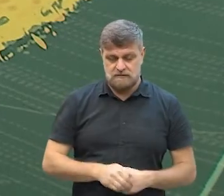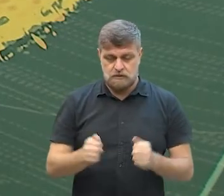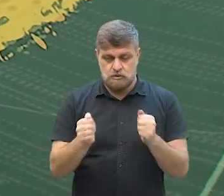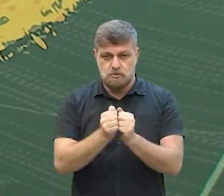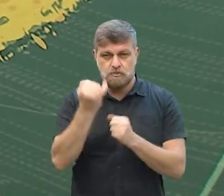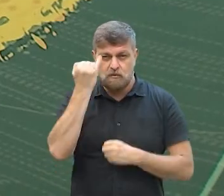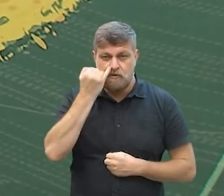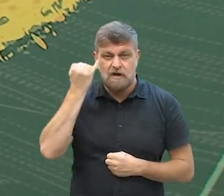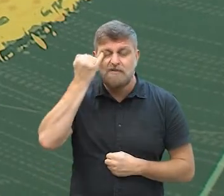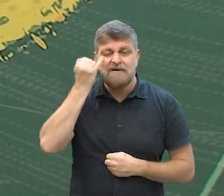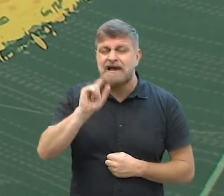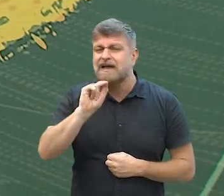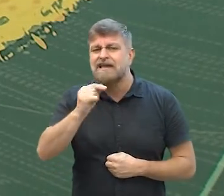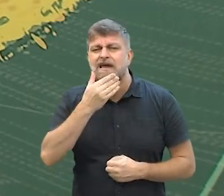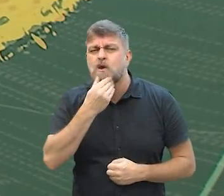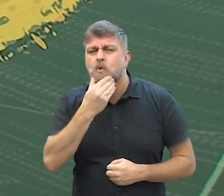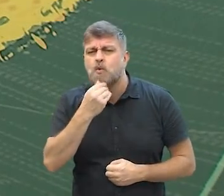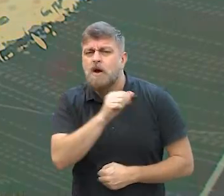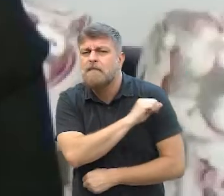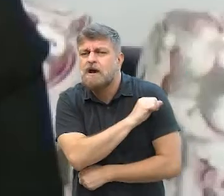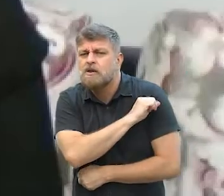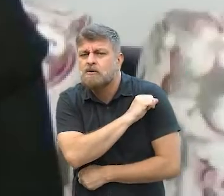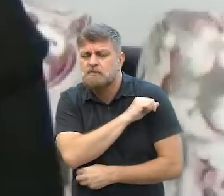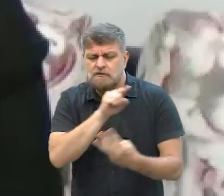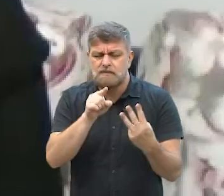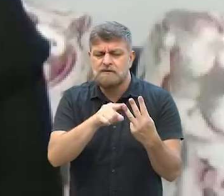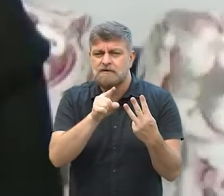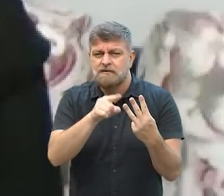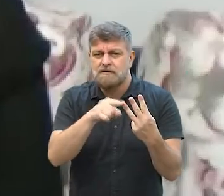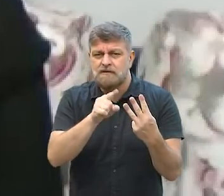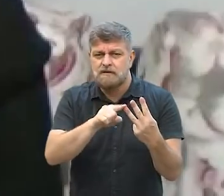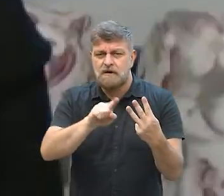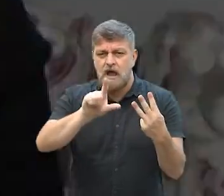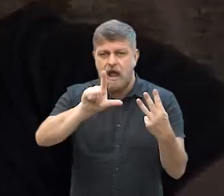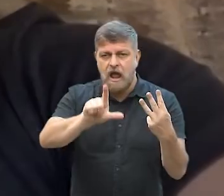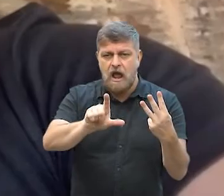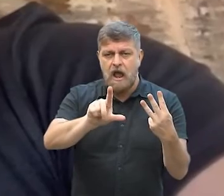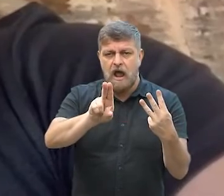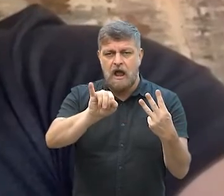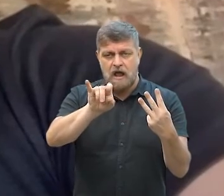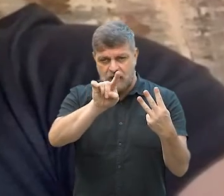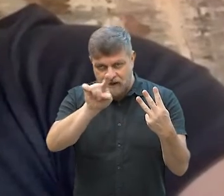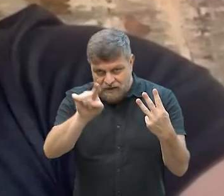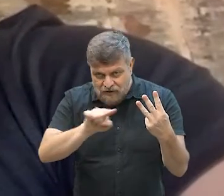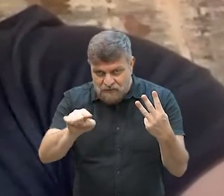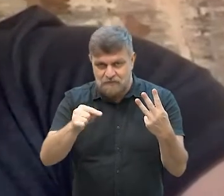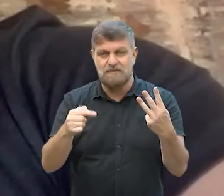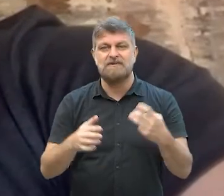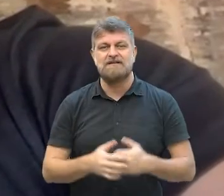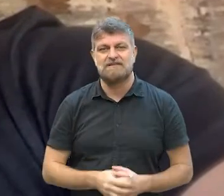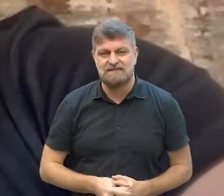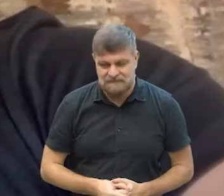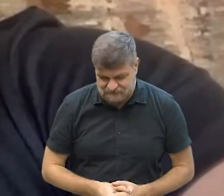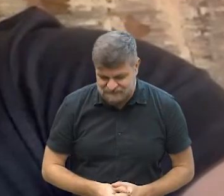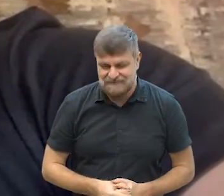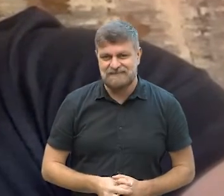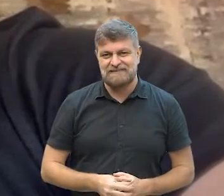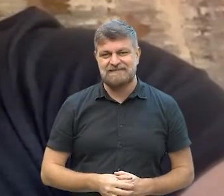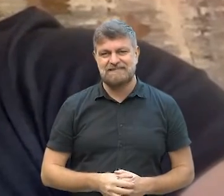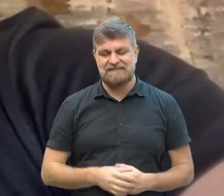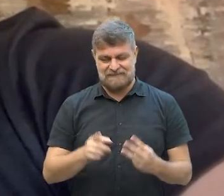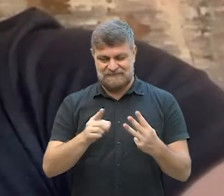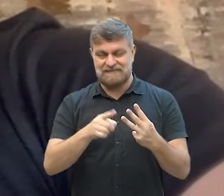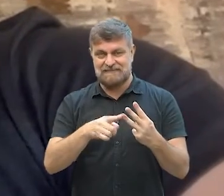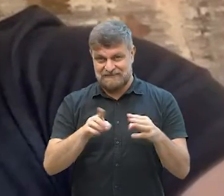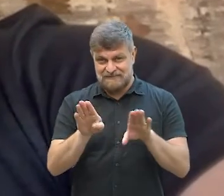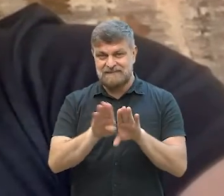Juliana. E qual é o outro amigo de vocês? Para confirmar e também. É o Luiz, dá o crédito Luiz Henrique aqui, Teixeira. né? É o Luiz Henrique Teixeira.